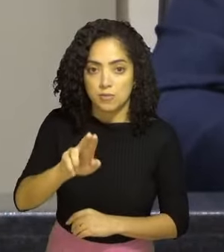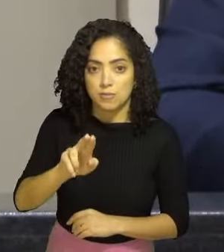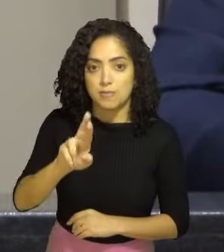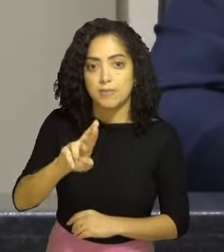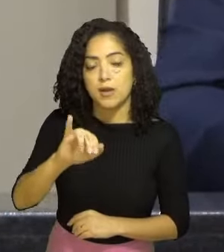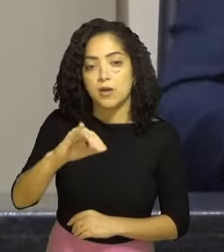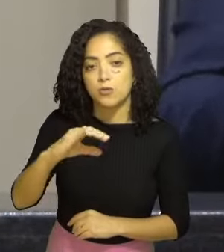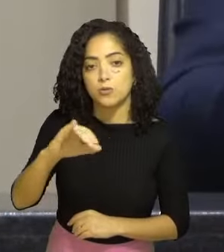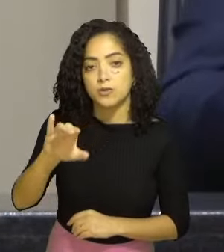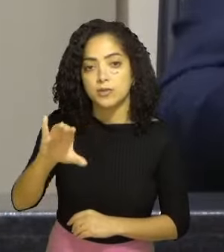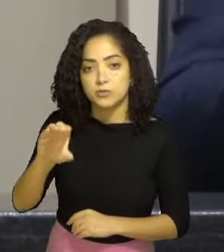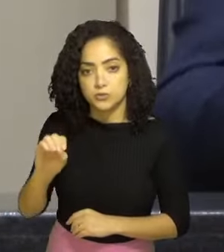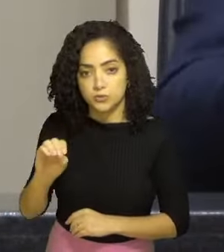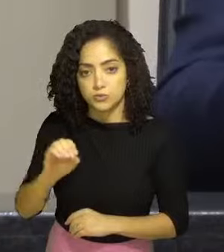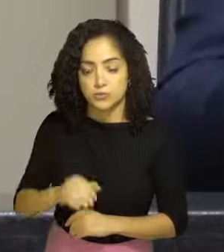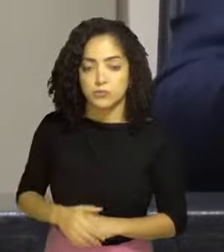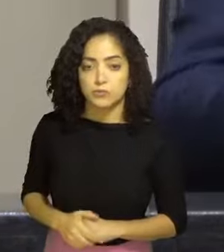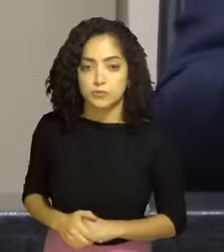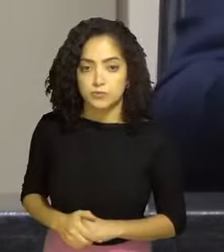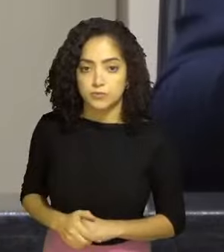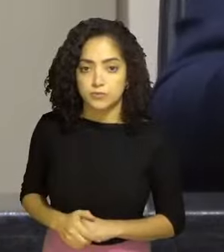Júnior.